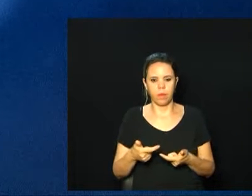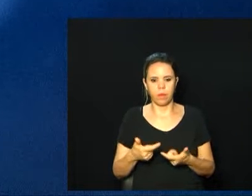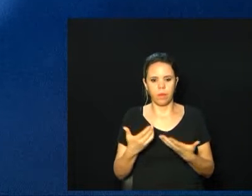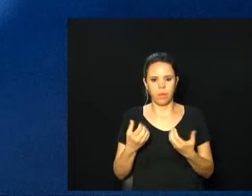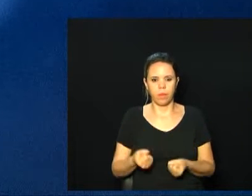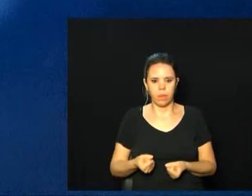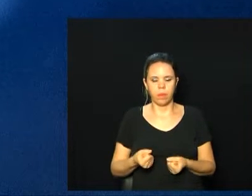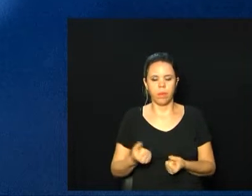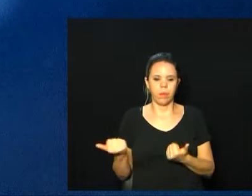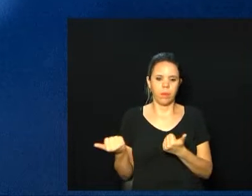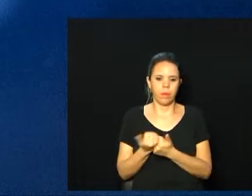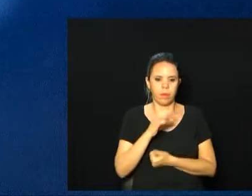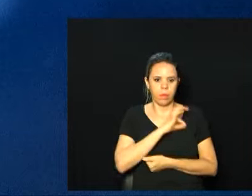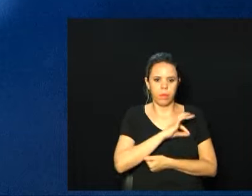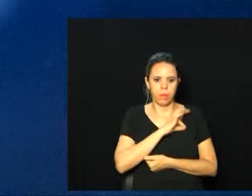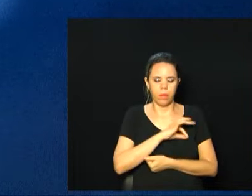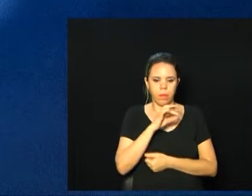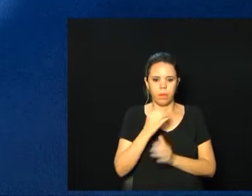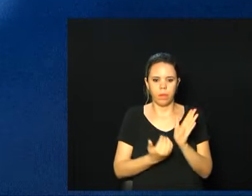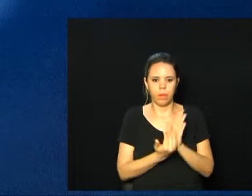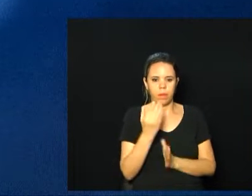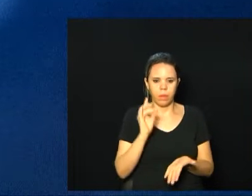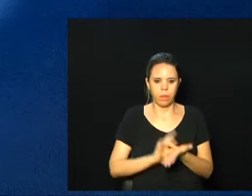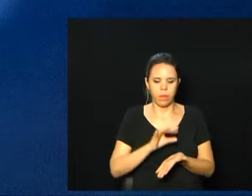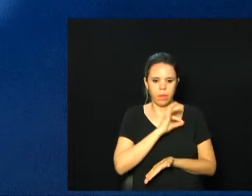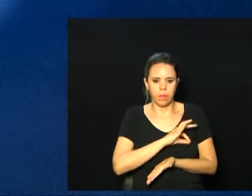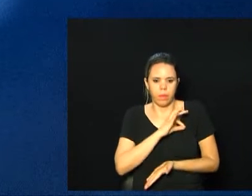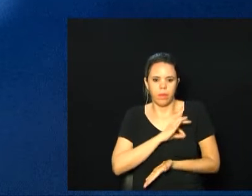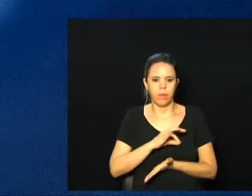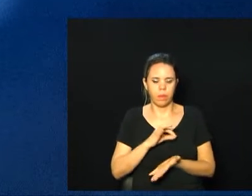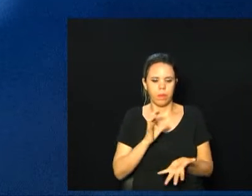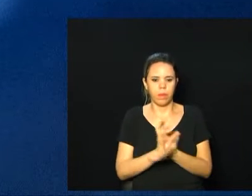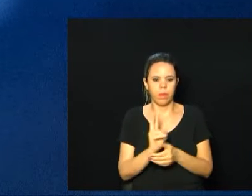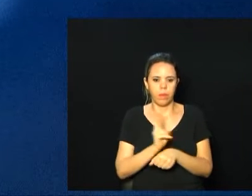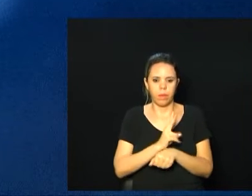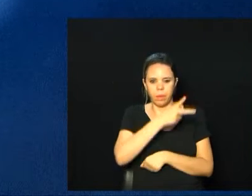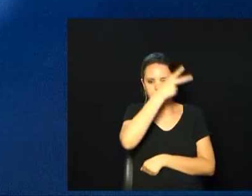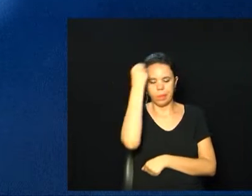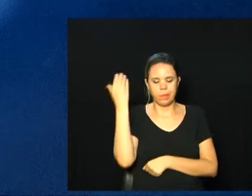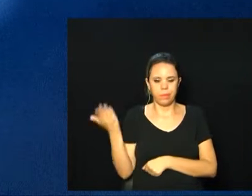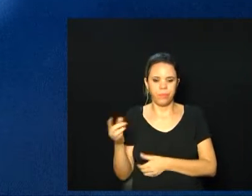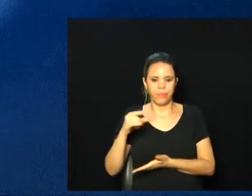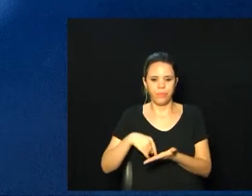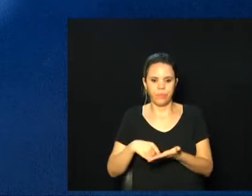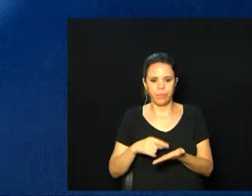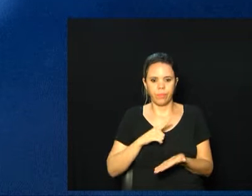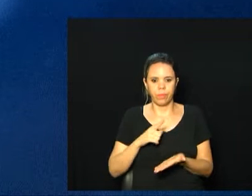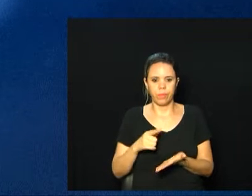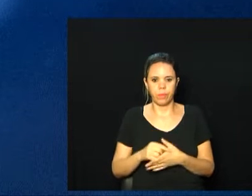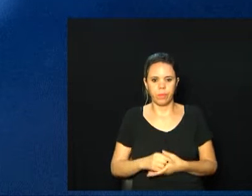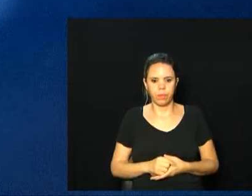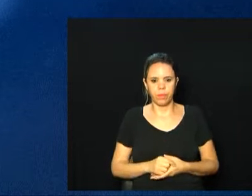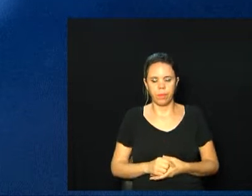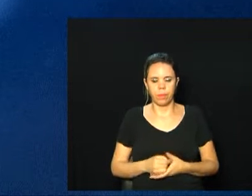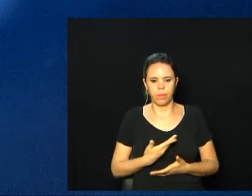concedam a reposição salarial e o aumento real de salário para as forças de segurança pública. O documento será encaminhado